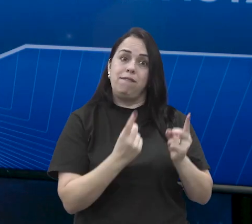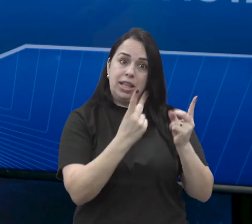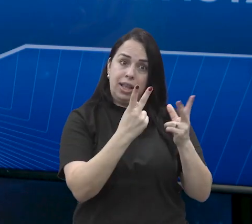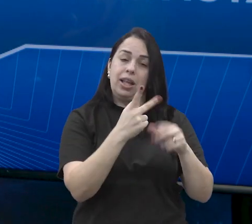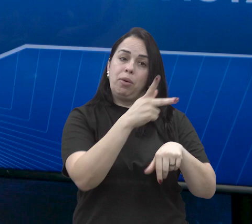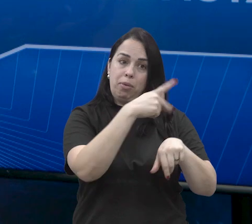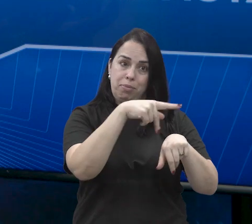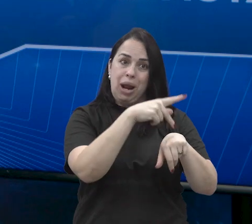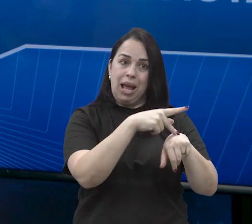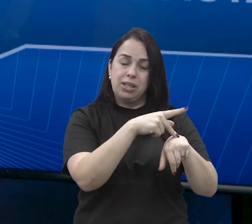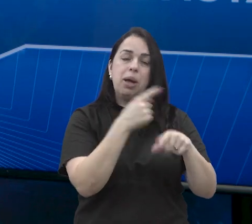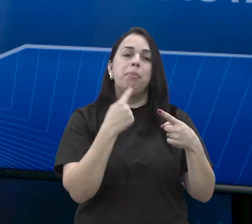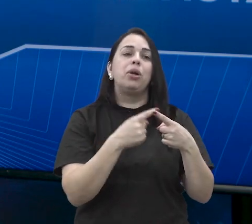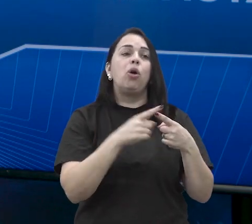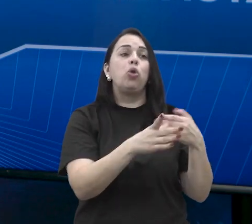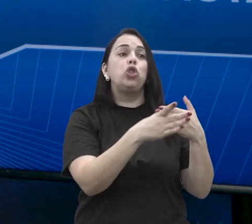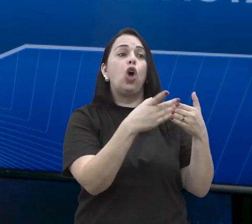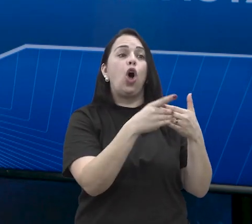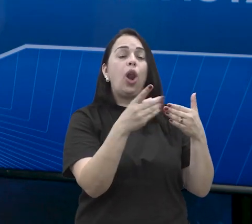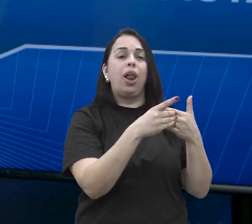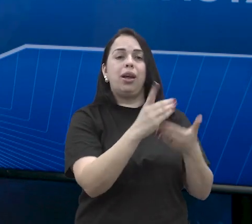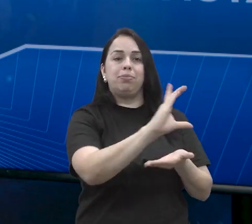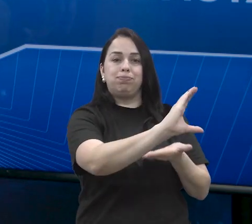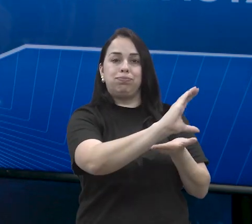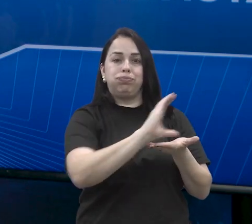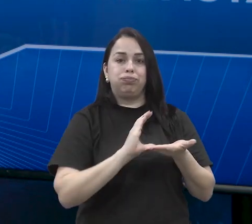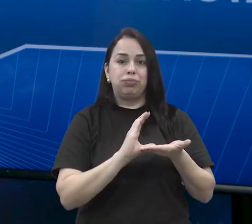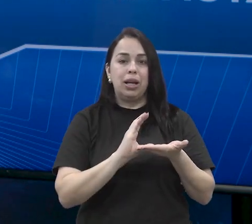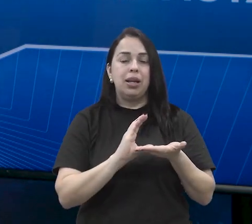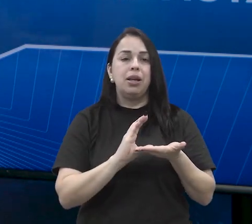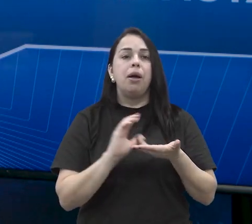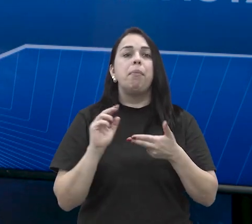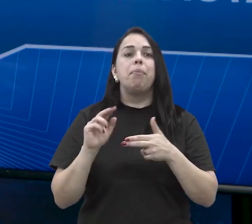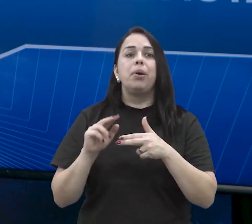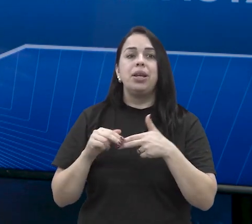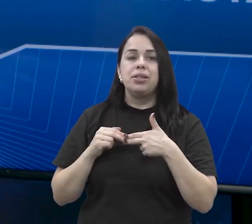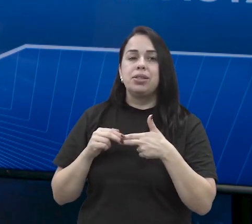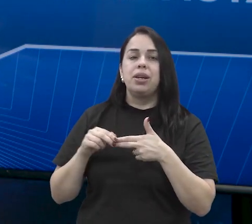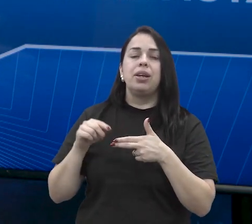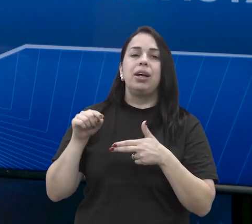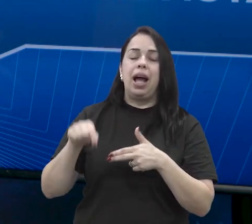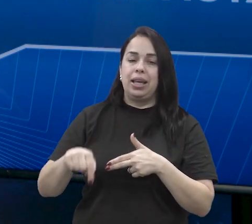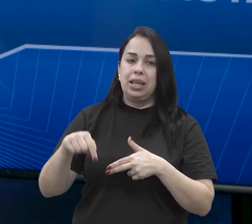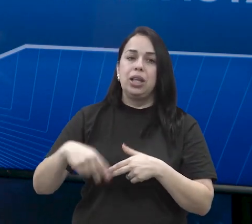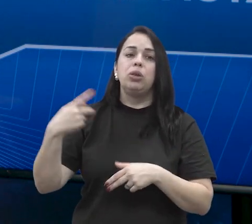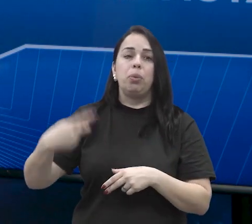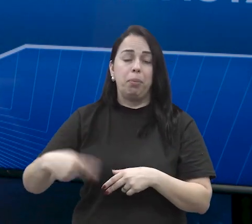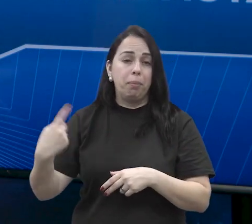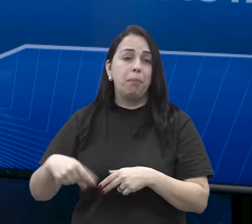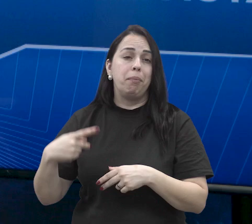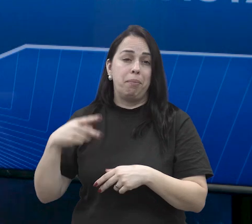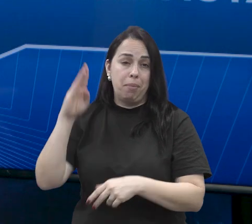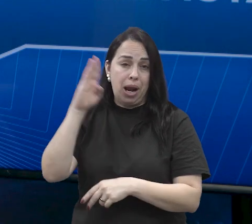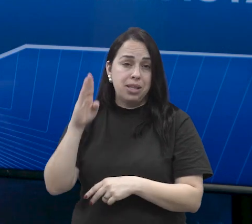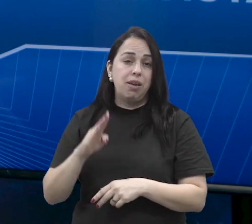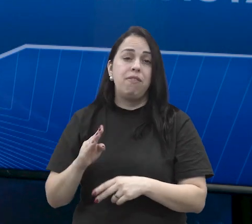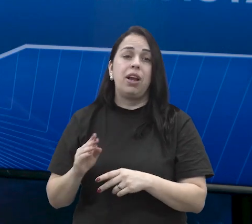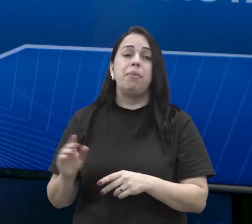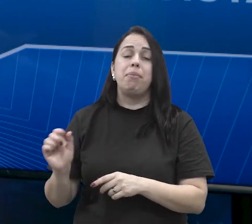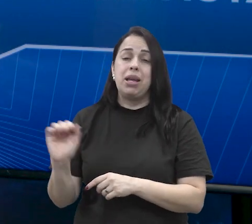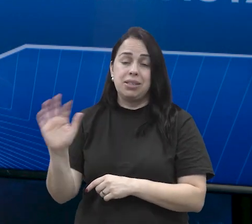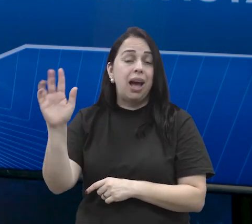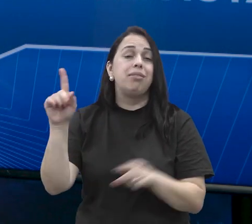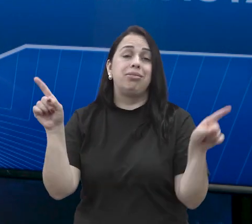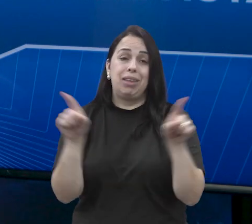em dólar, o dólar está mais caro, economicamente a minha é mais viável. Consequentemente, a tendência é o produto ficar mais caro no mercado interno. Ou seja, eu